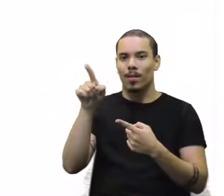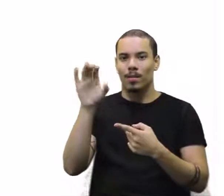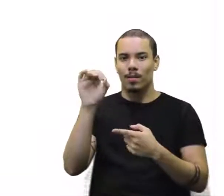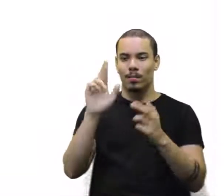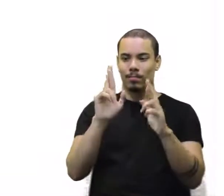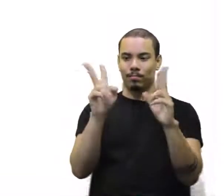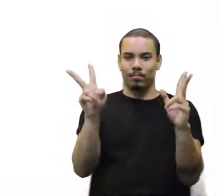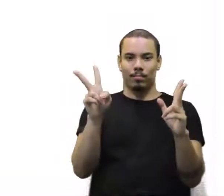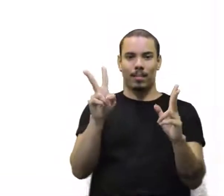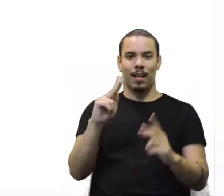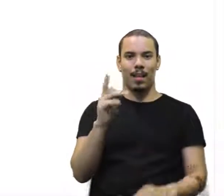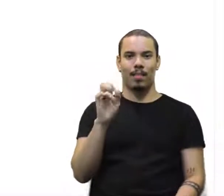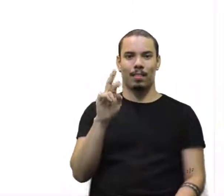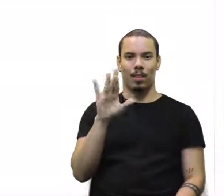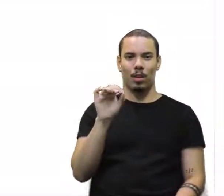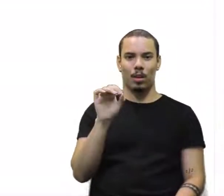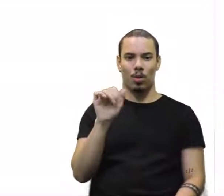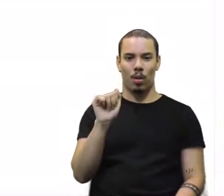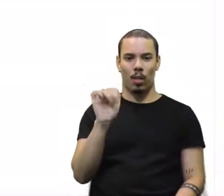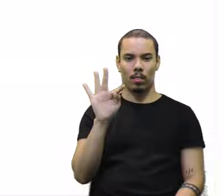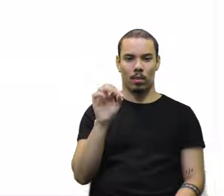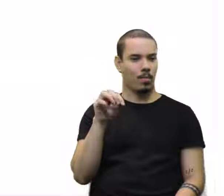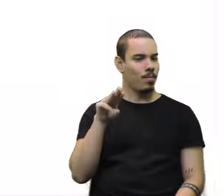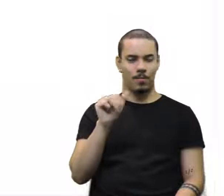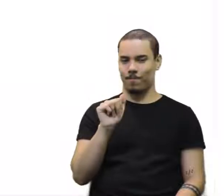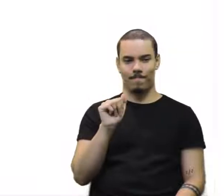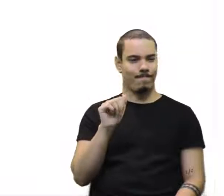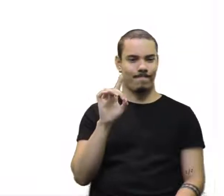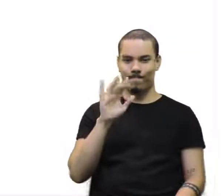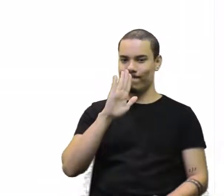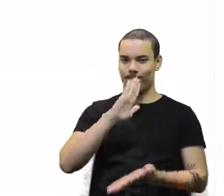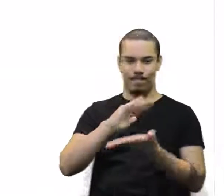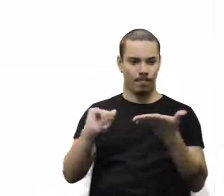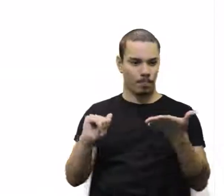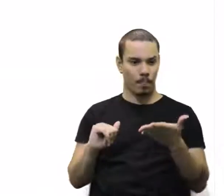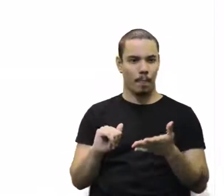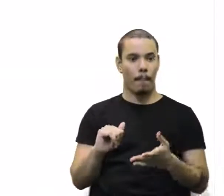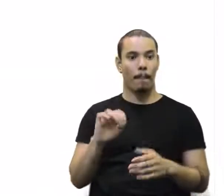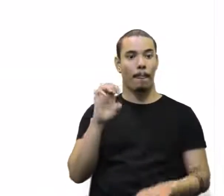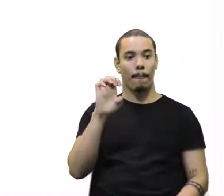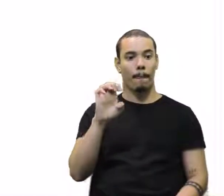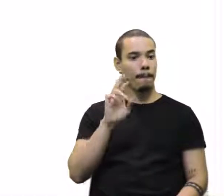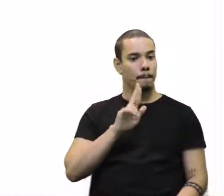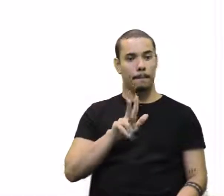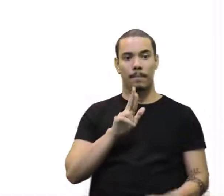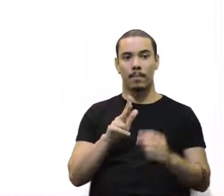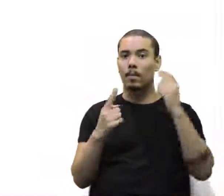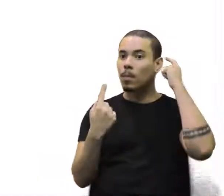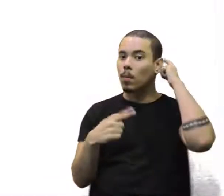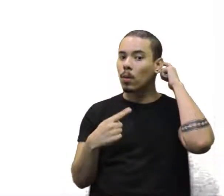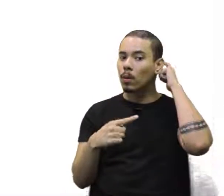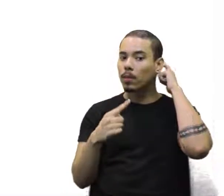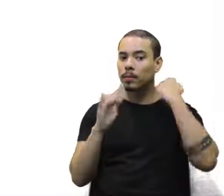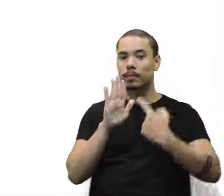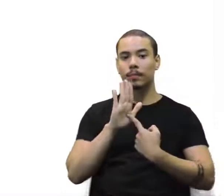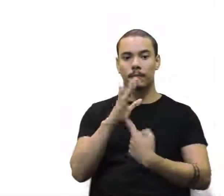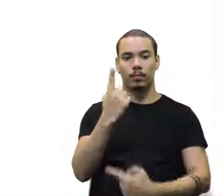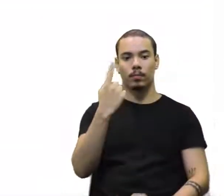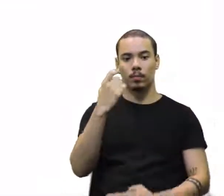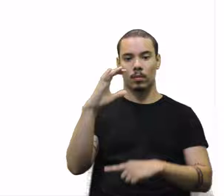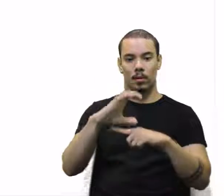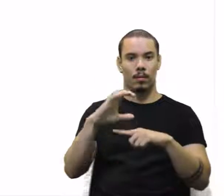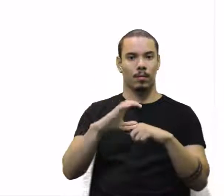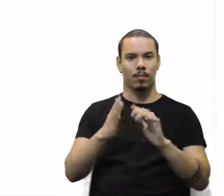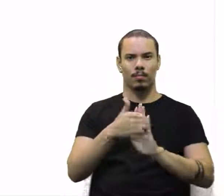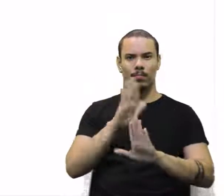oxigênio entre átomos de carbono. Então, a letra D também está fora. Letra E, apresenta apenas um